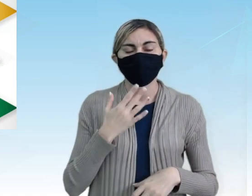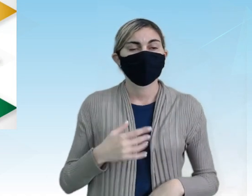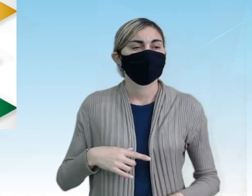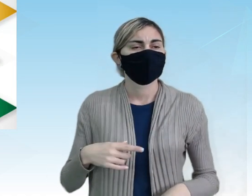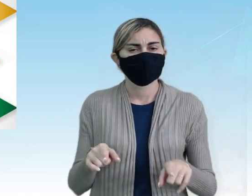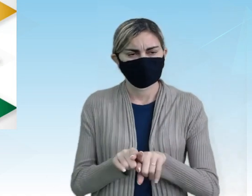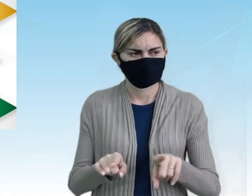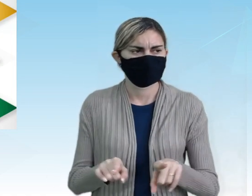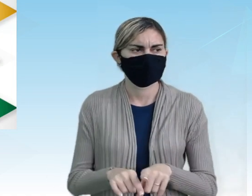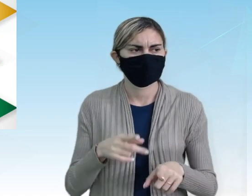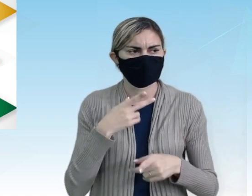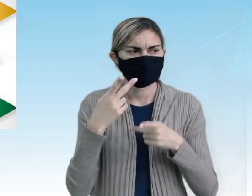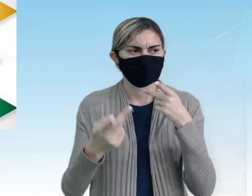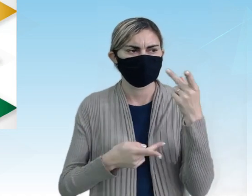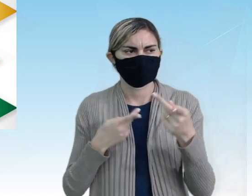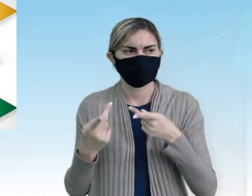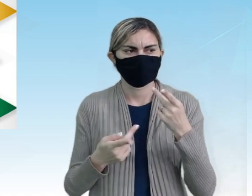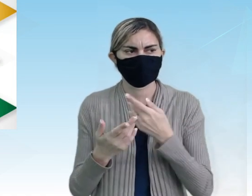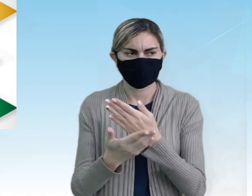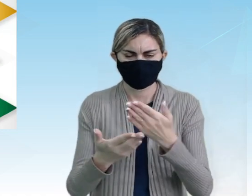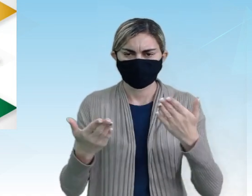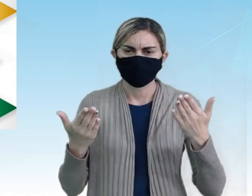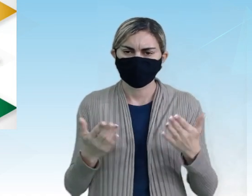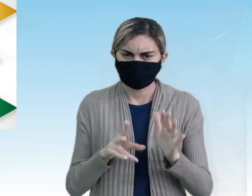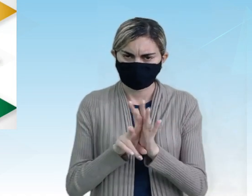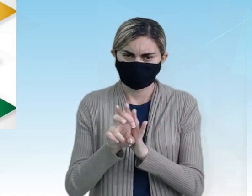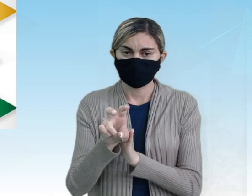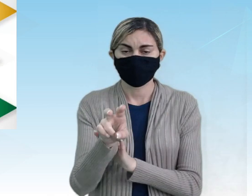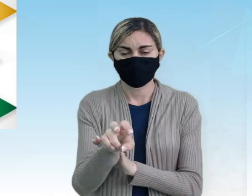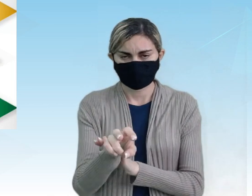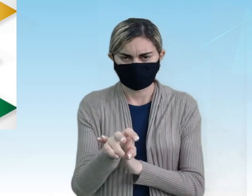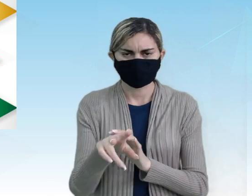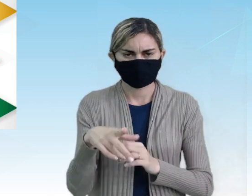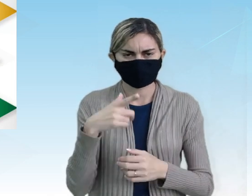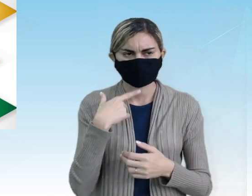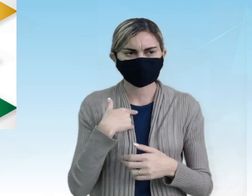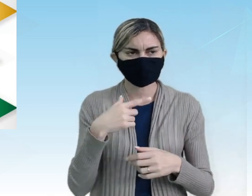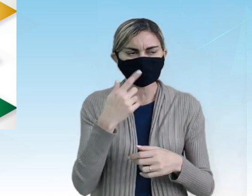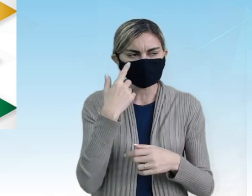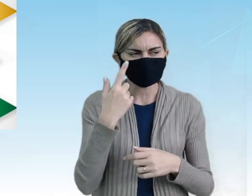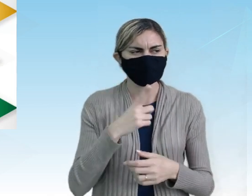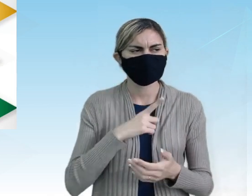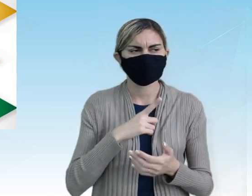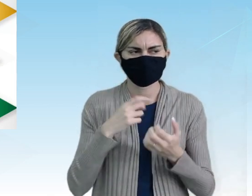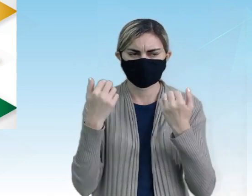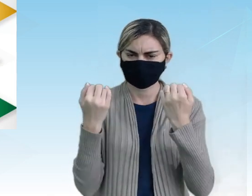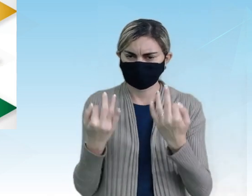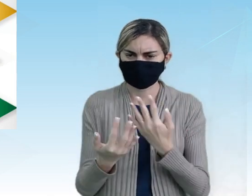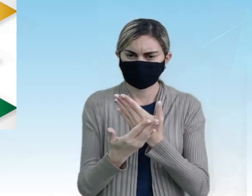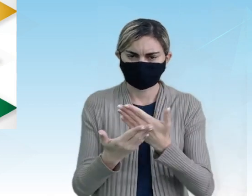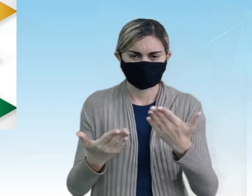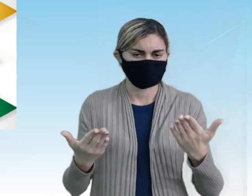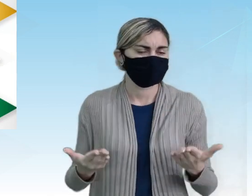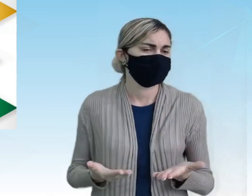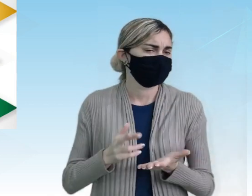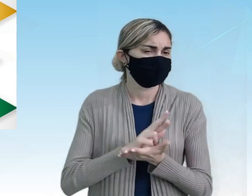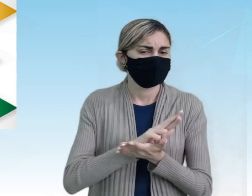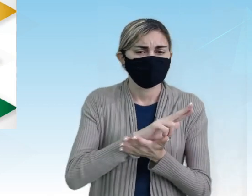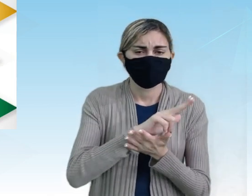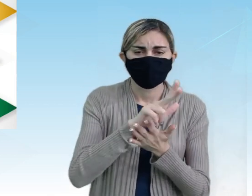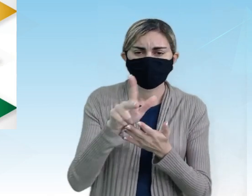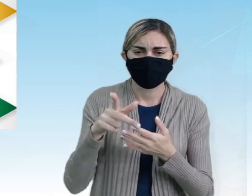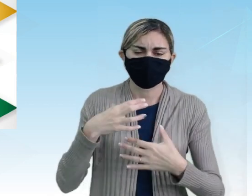E quando se fala justamente desses vírus, das viroses, vão existir, como eu estava dizendo para vocês,